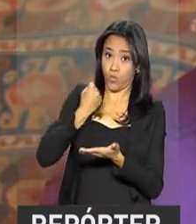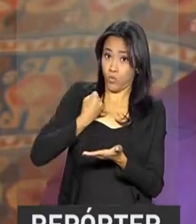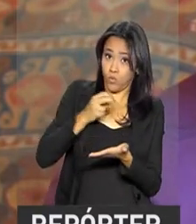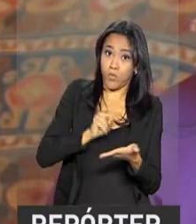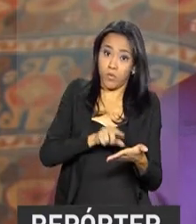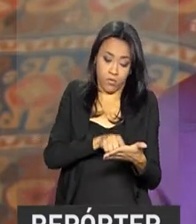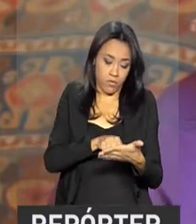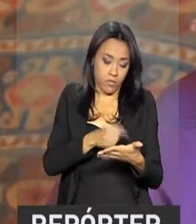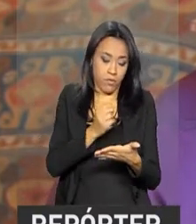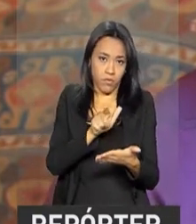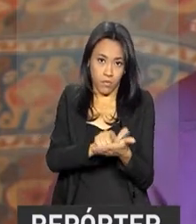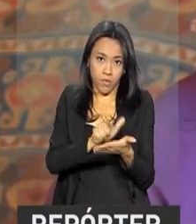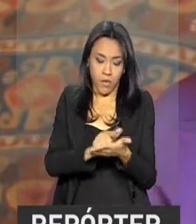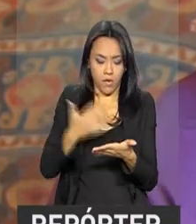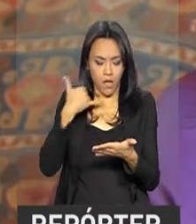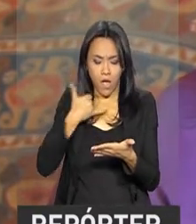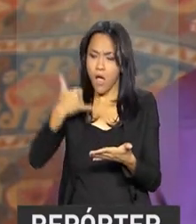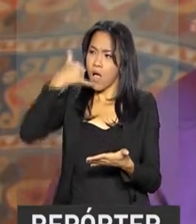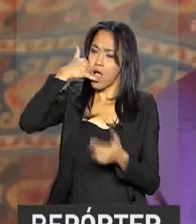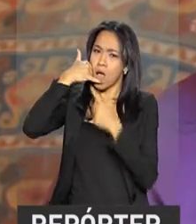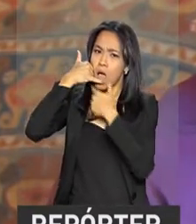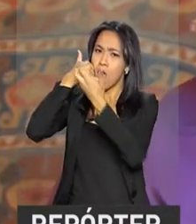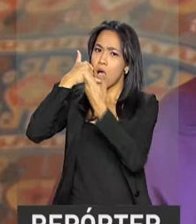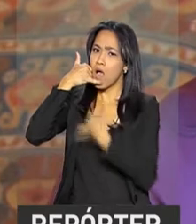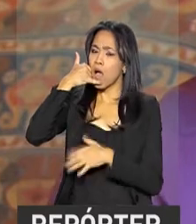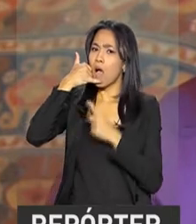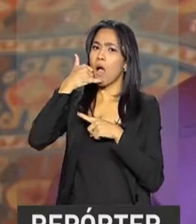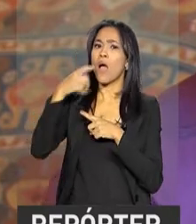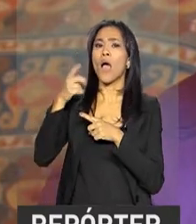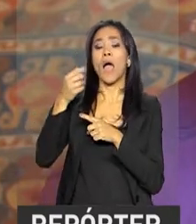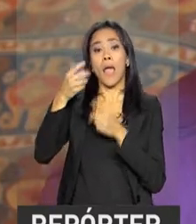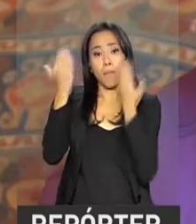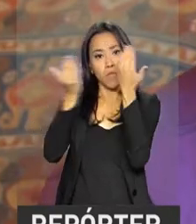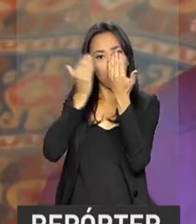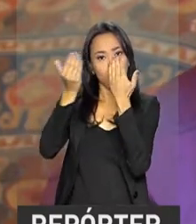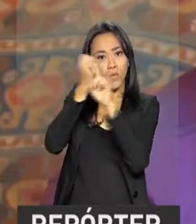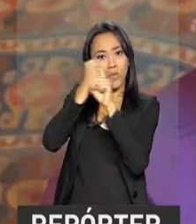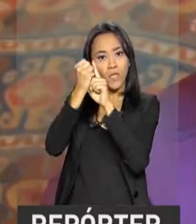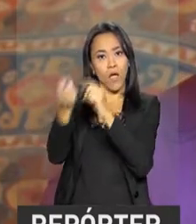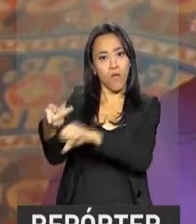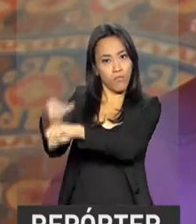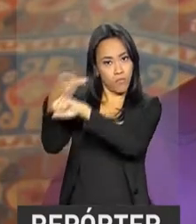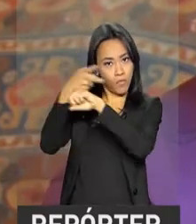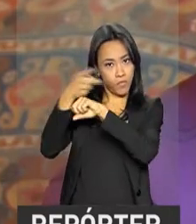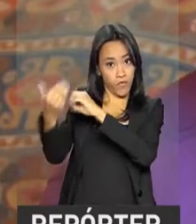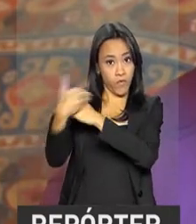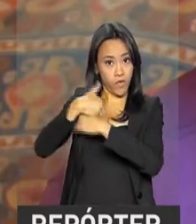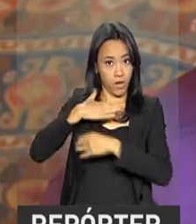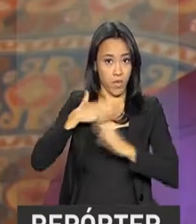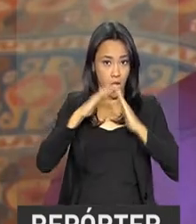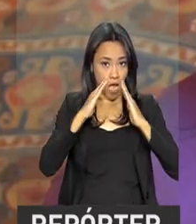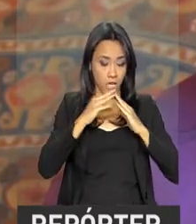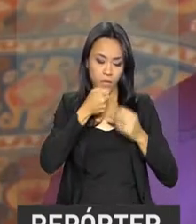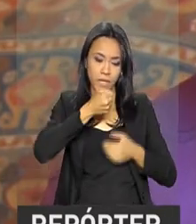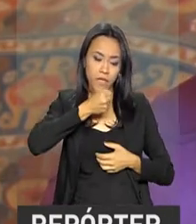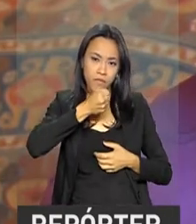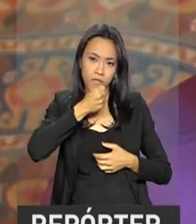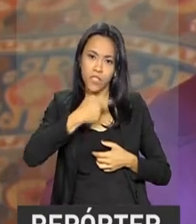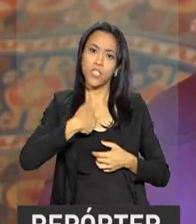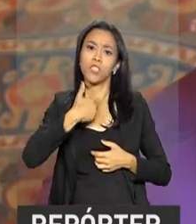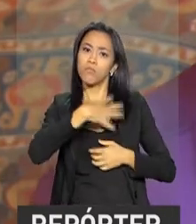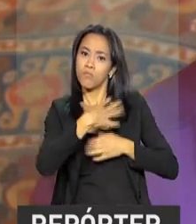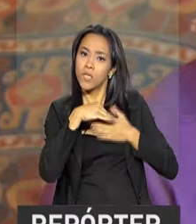tinha no papel, e a psicóloga e o serviço social vieram aqui na minha casa, fizeram uma entrevista, me encaminharam para